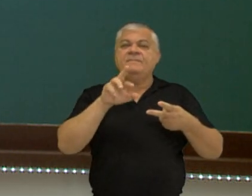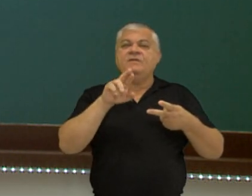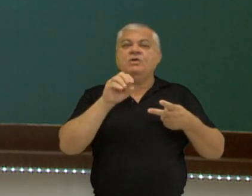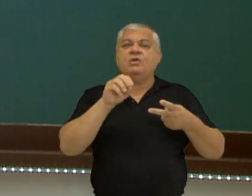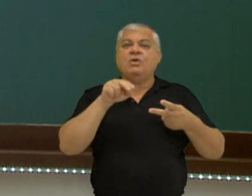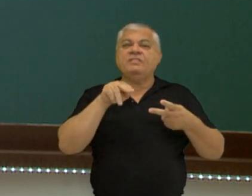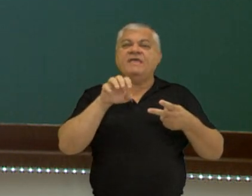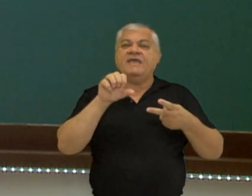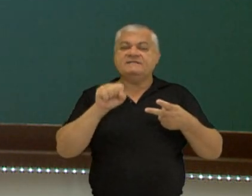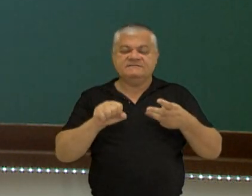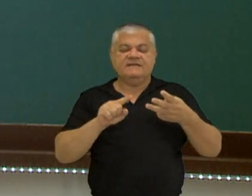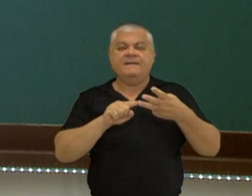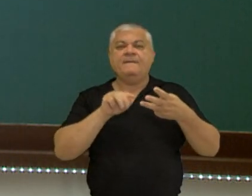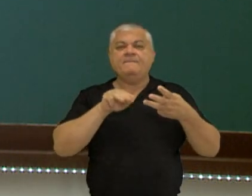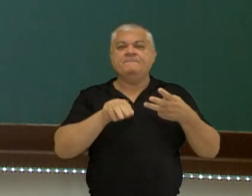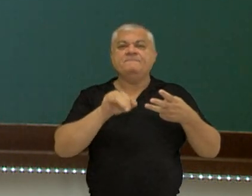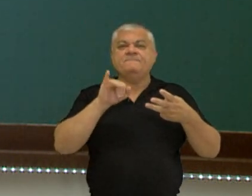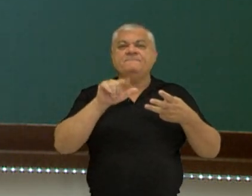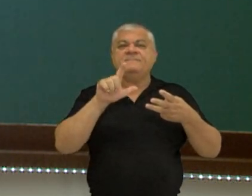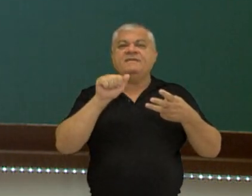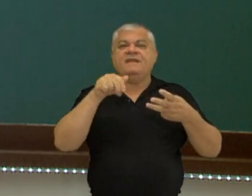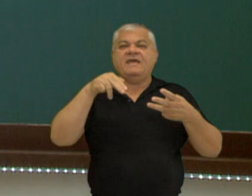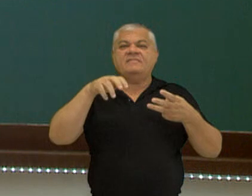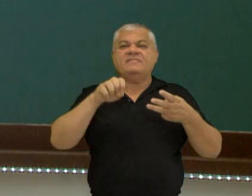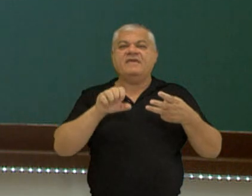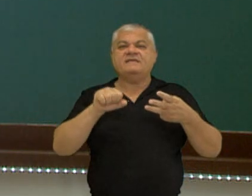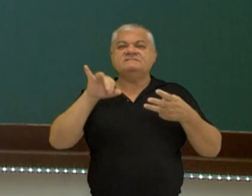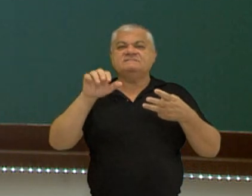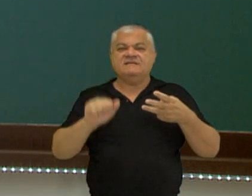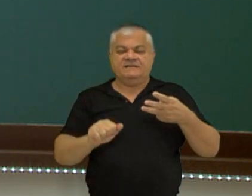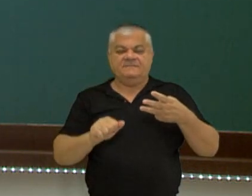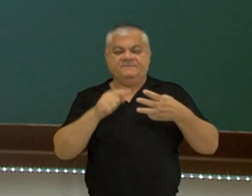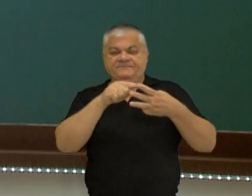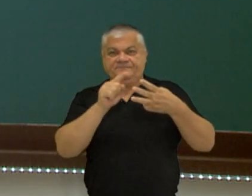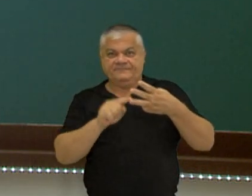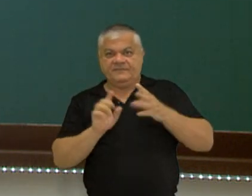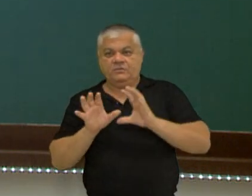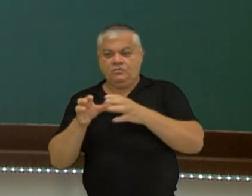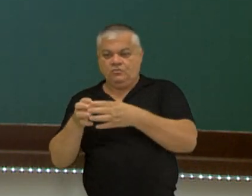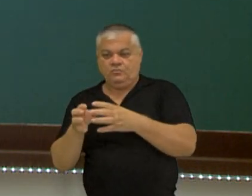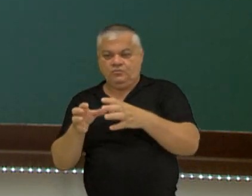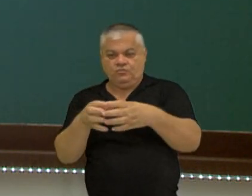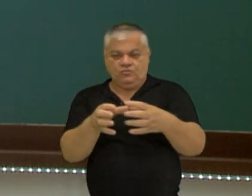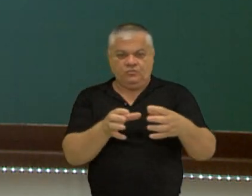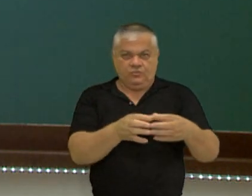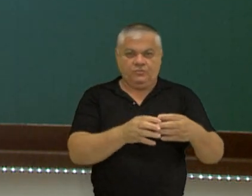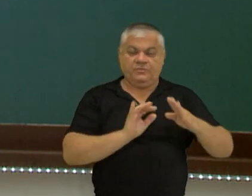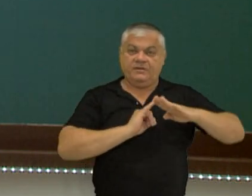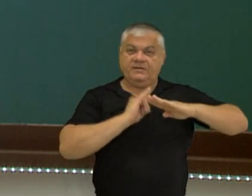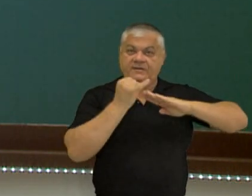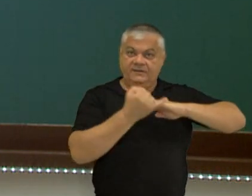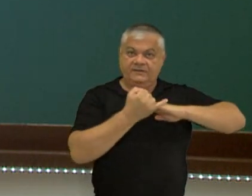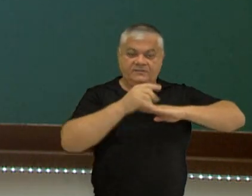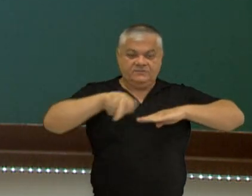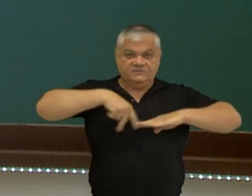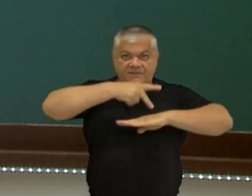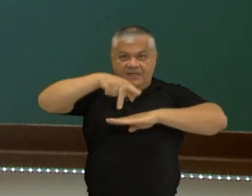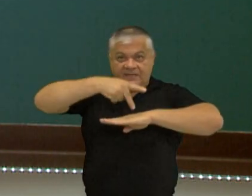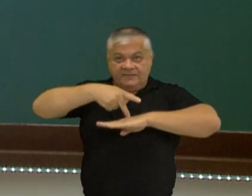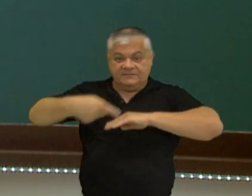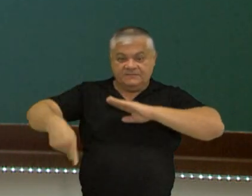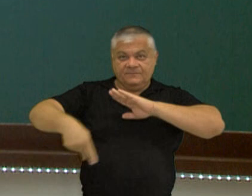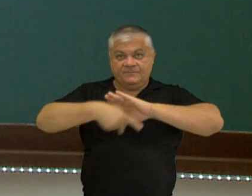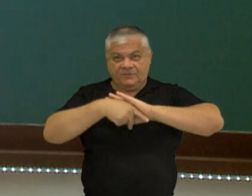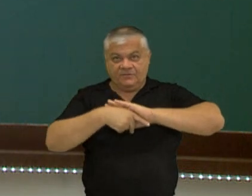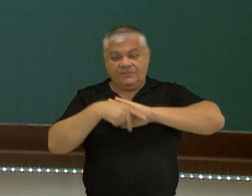Melanésia. São os nomes dados para os conjuntos de ilhas das partes dos países que são